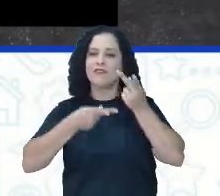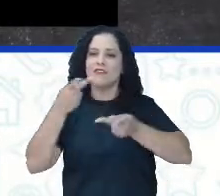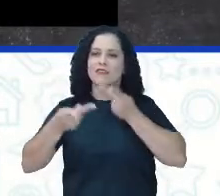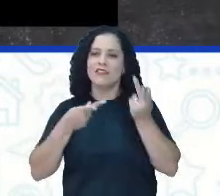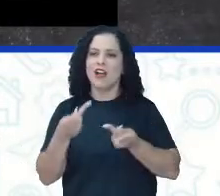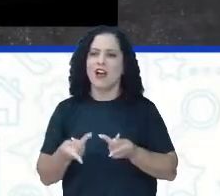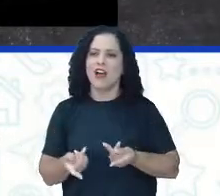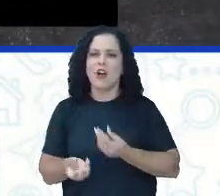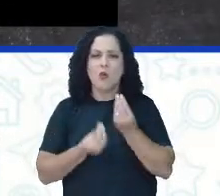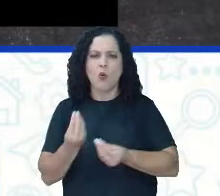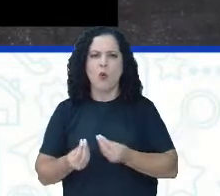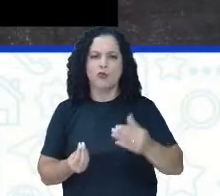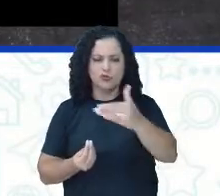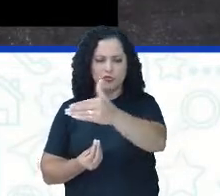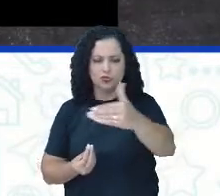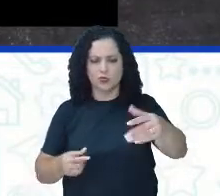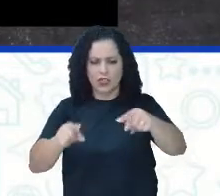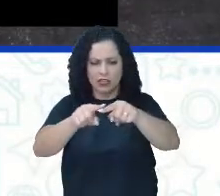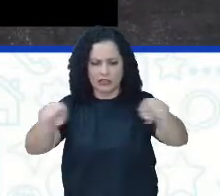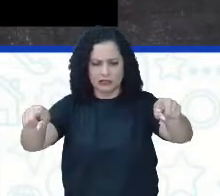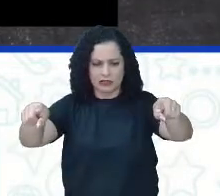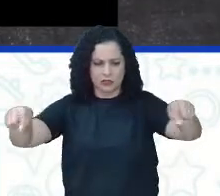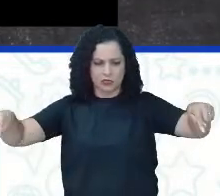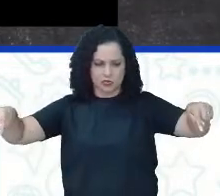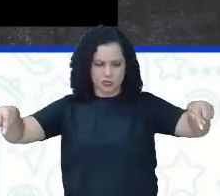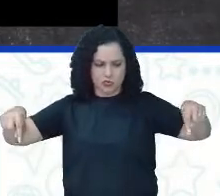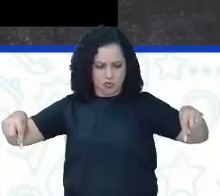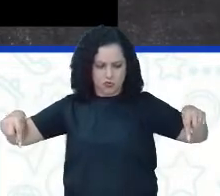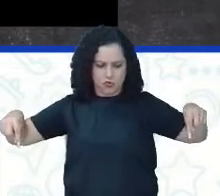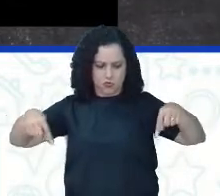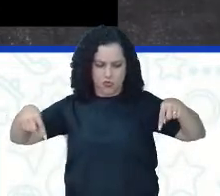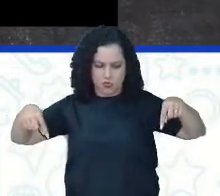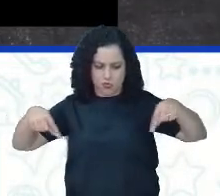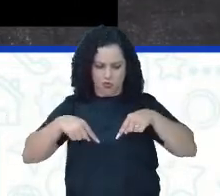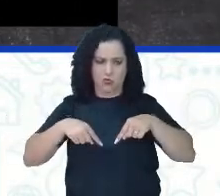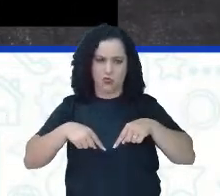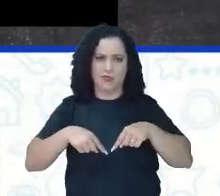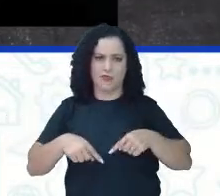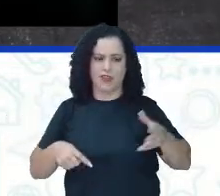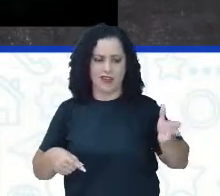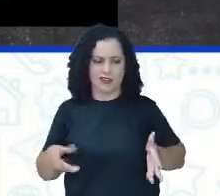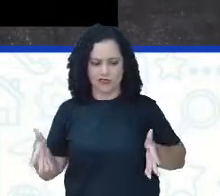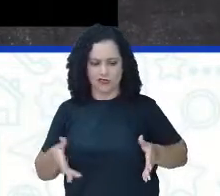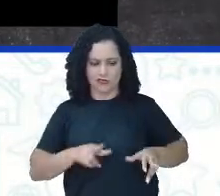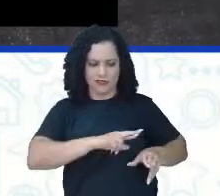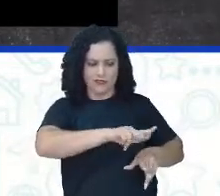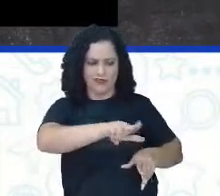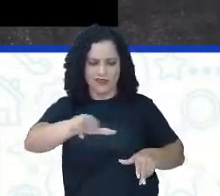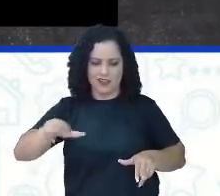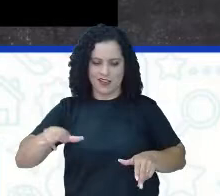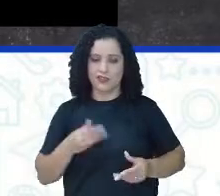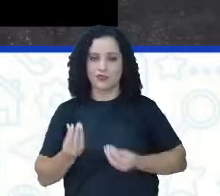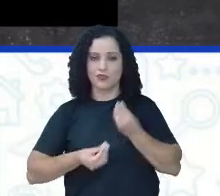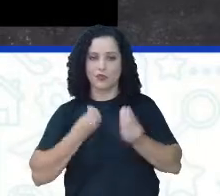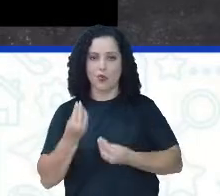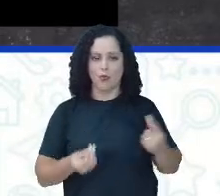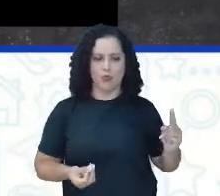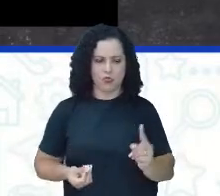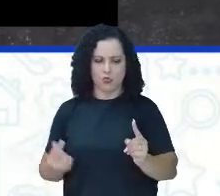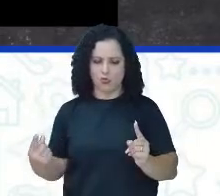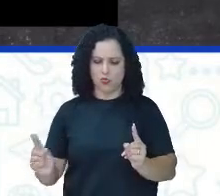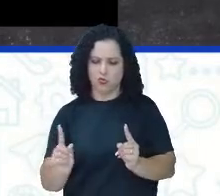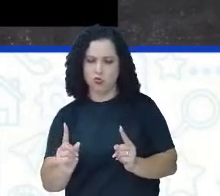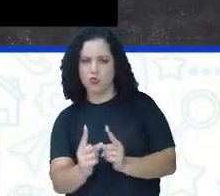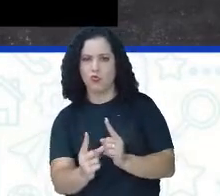aí ajudarem tanto o adversário quanto quem está fugindo desse adversário, né, a se posicionar e a utilizar